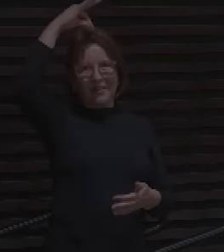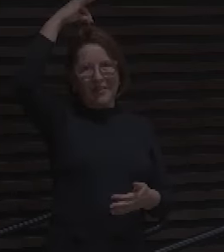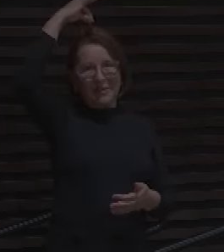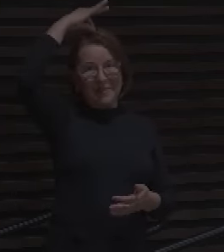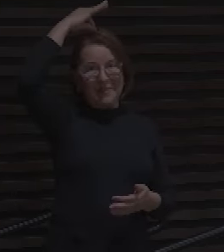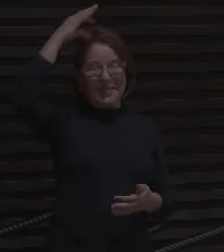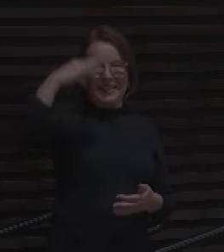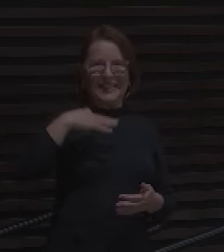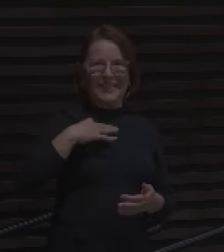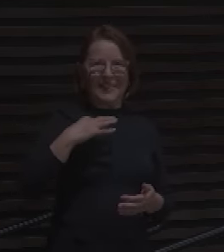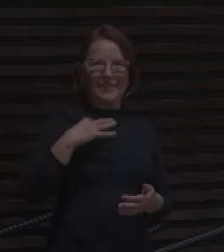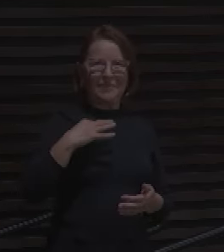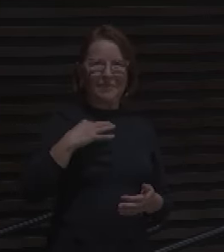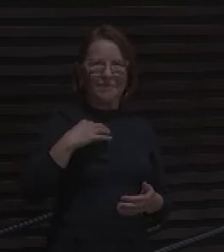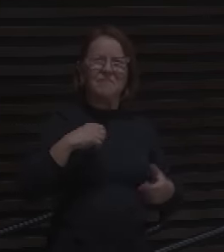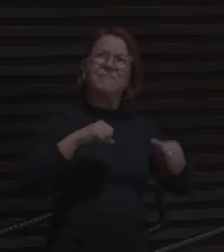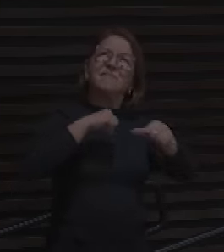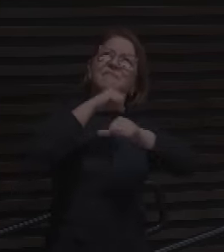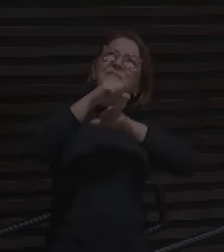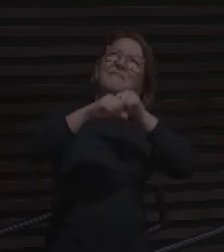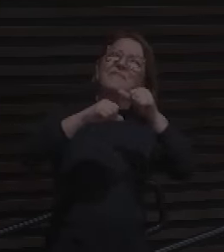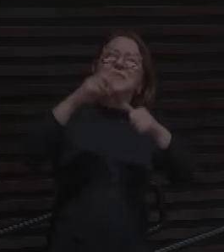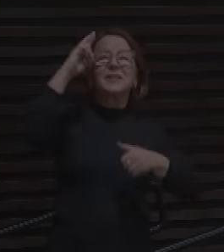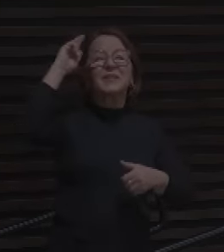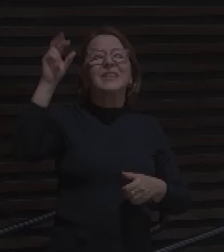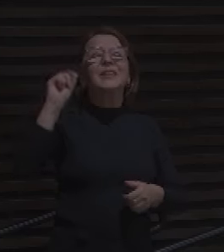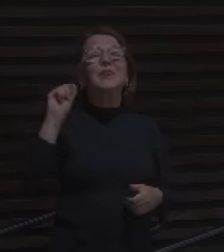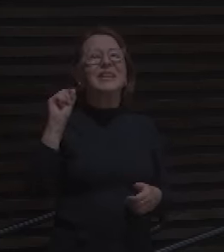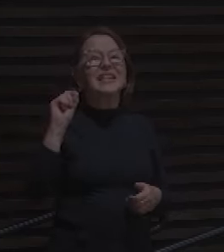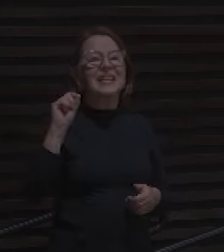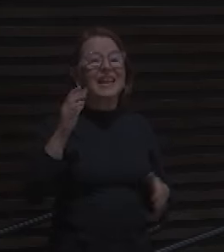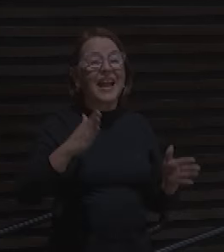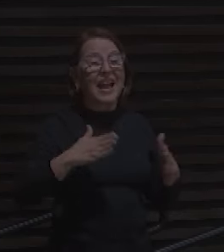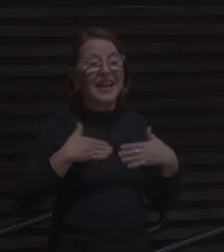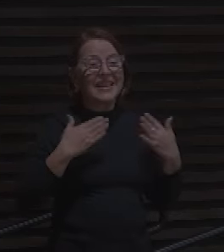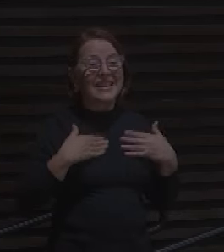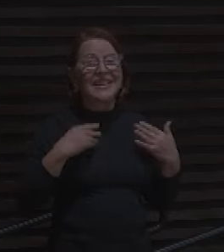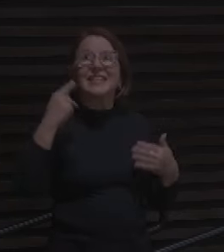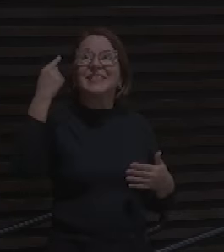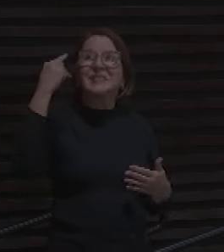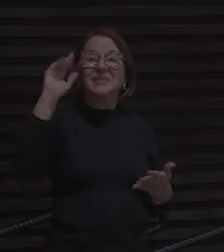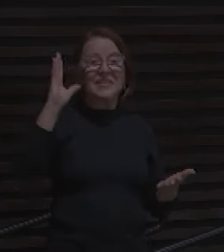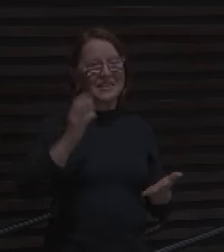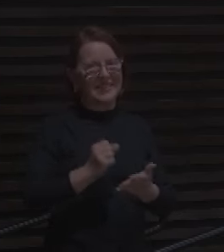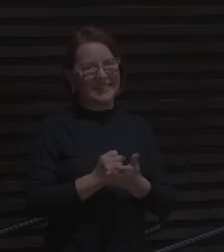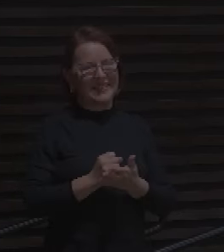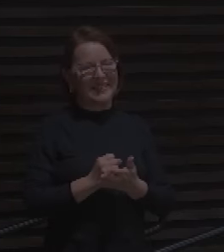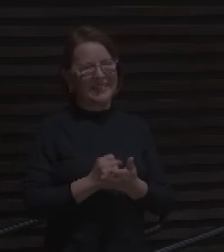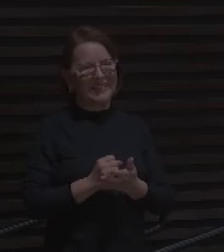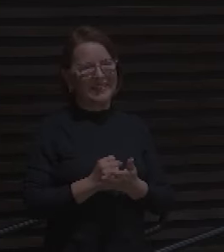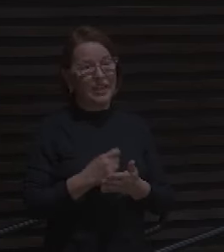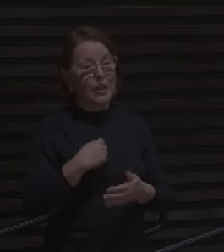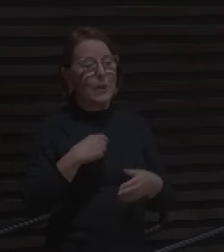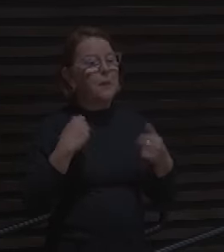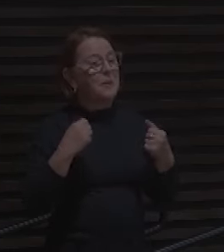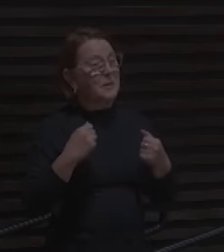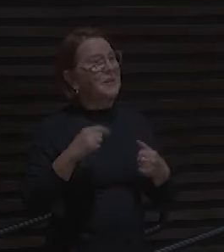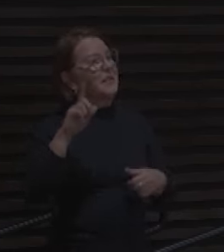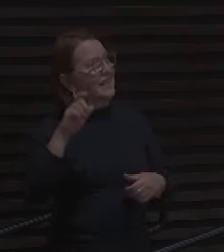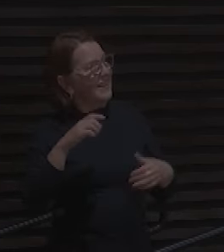voluntário. Restitua-me, Senhor, o quê? A alegria da tua salvação. Eu tenho que ser